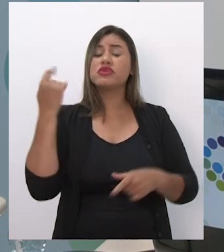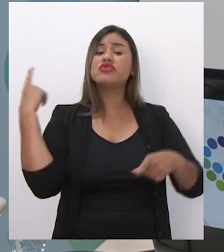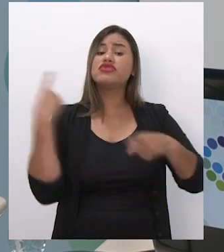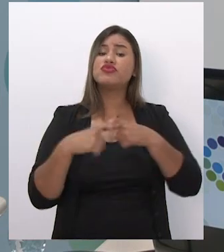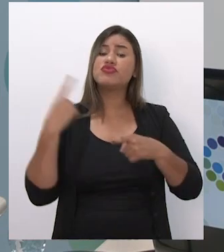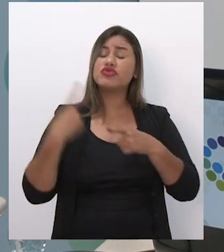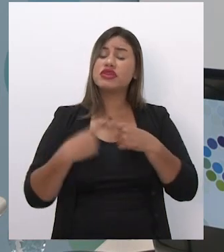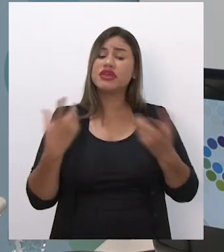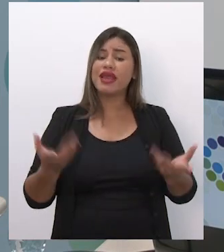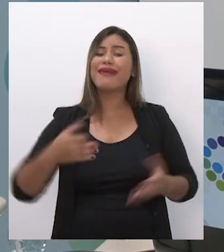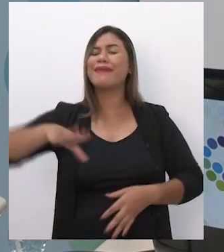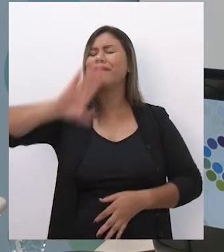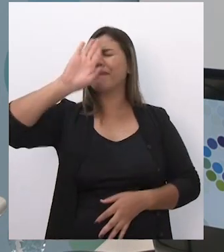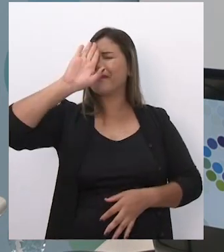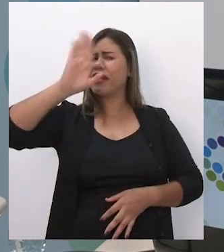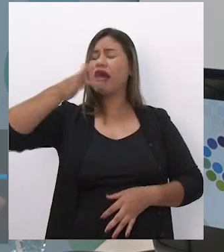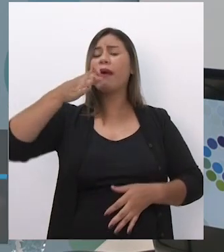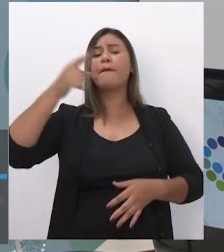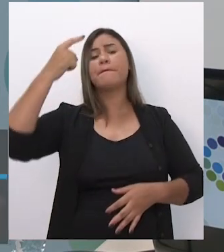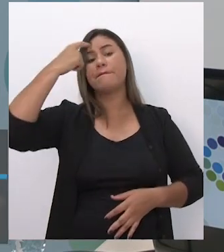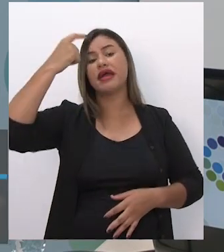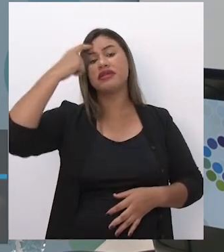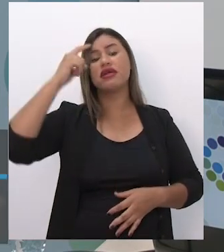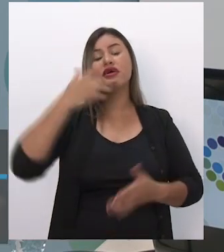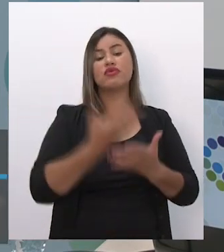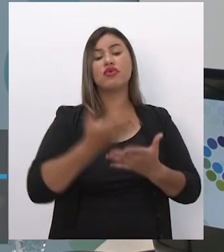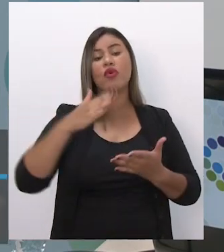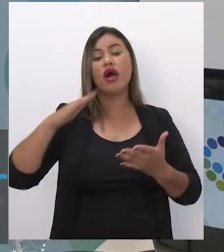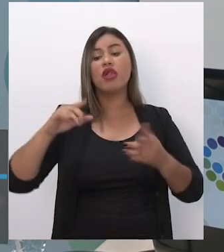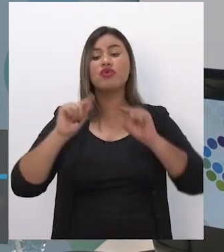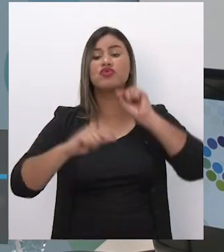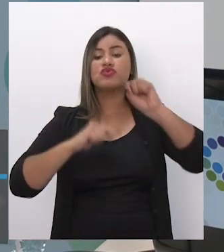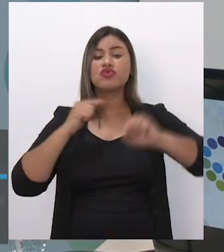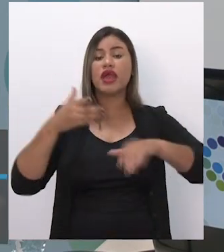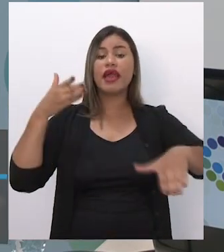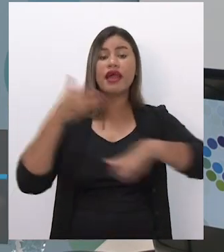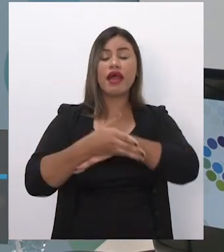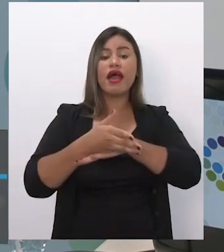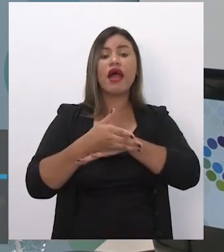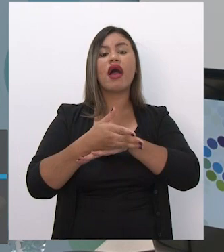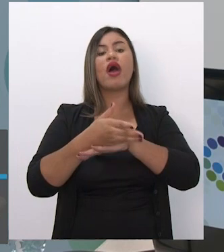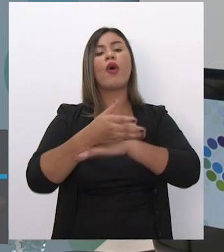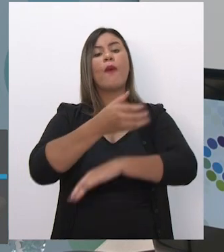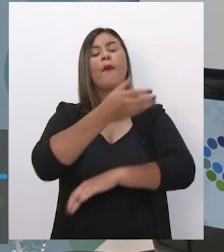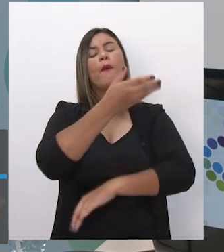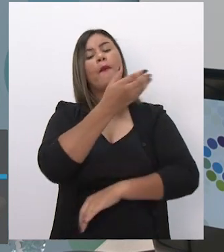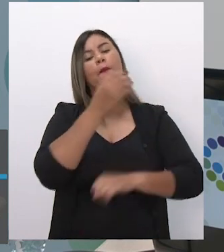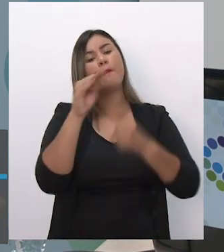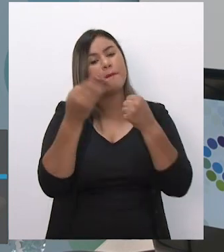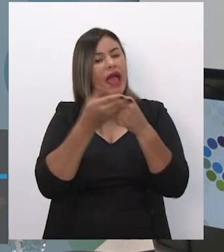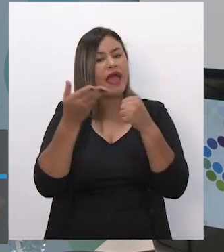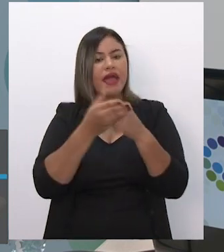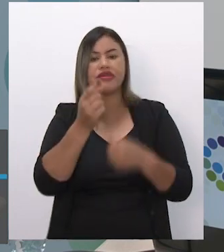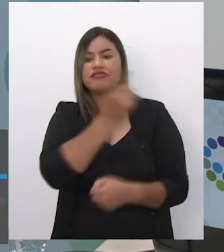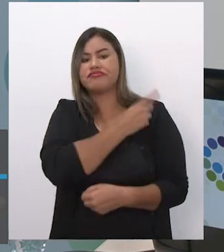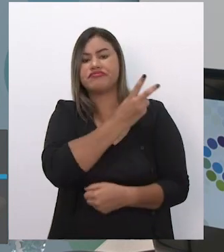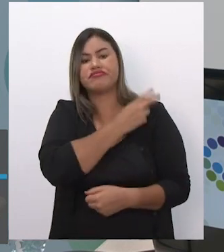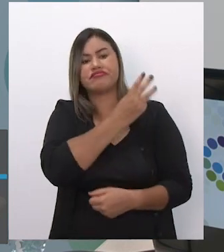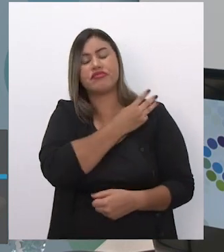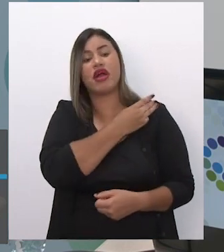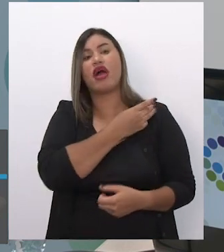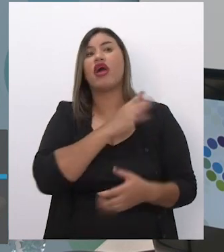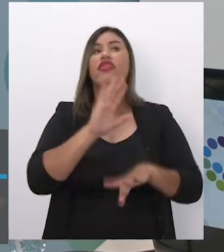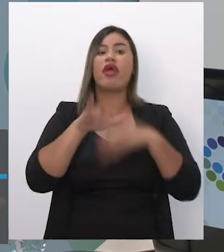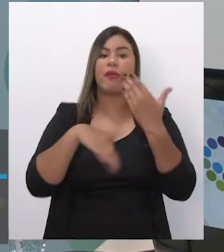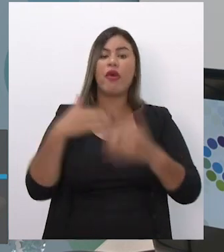principalmente pensando que o aluno depois ele vai para a etapa do ensino médio e posteriormente ele acessa uma